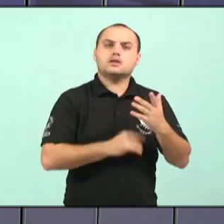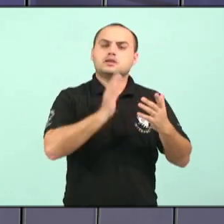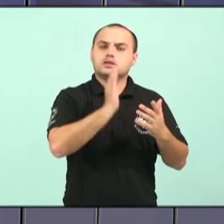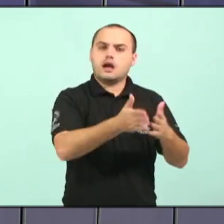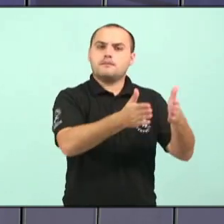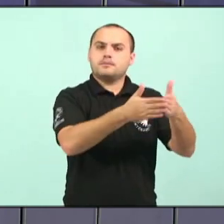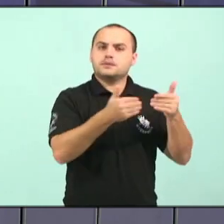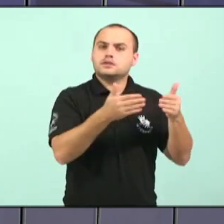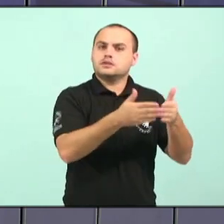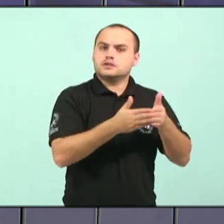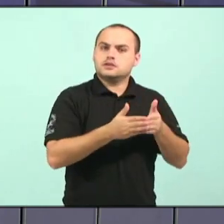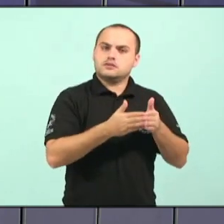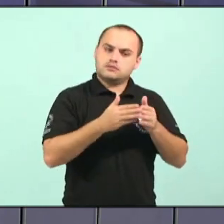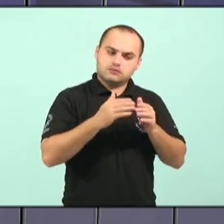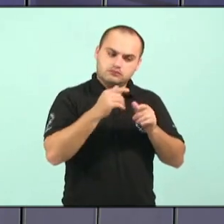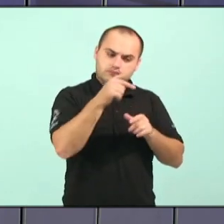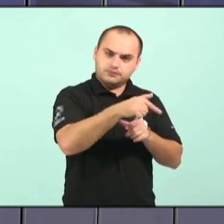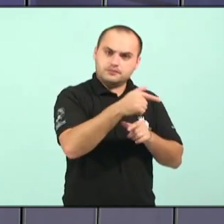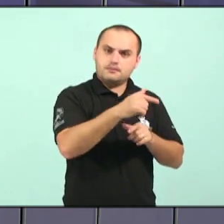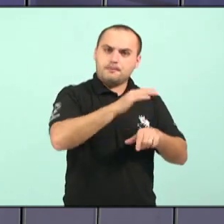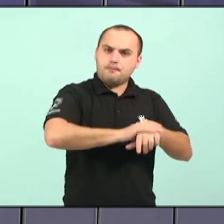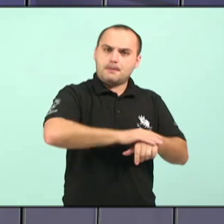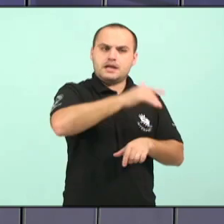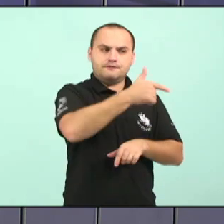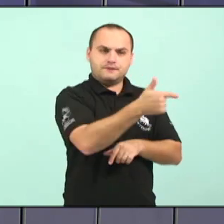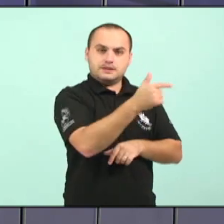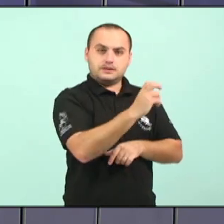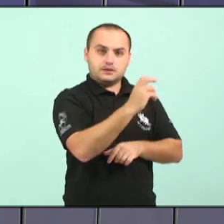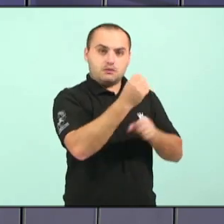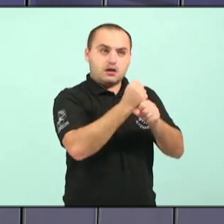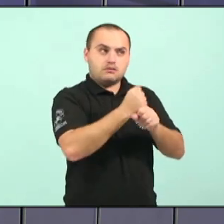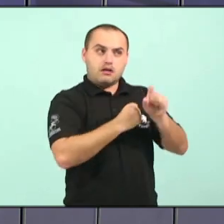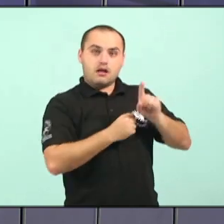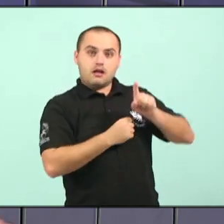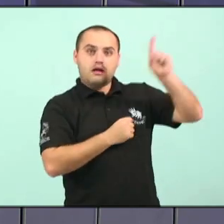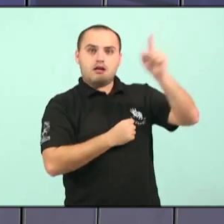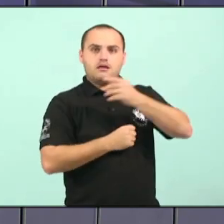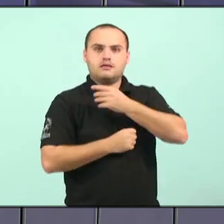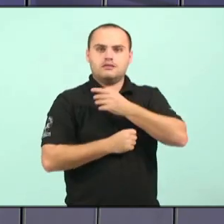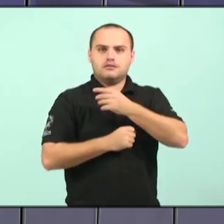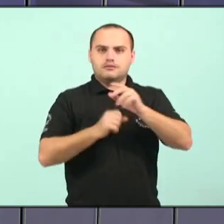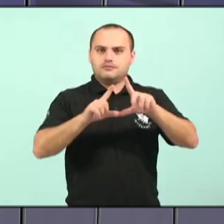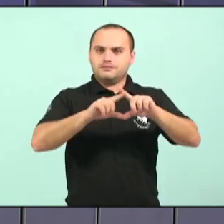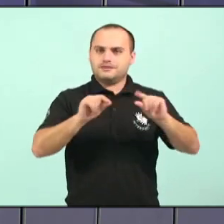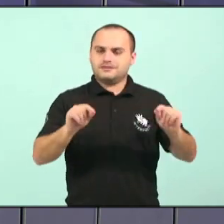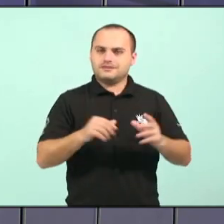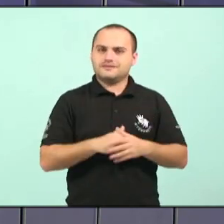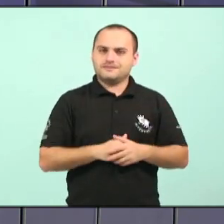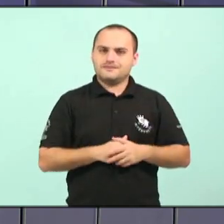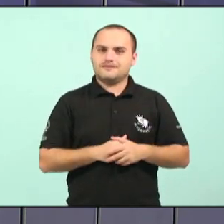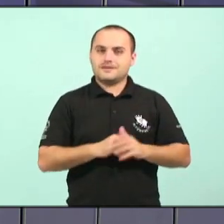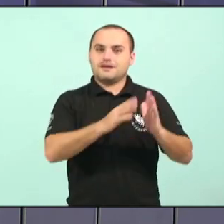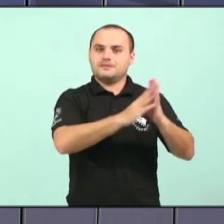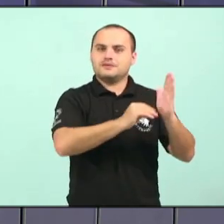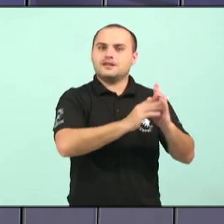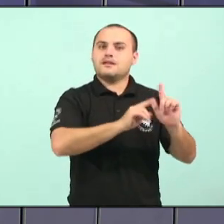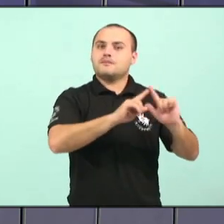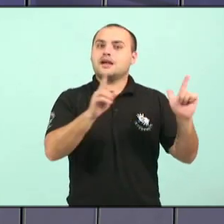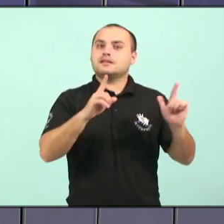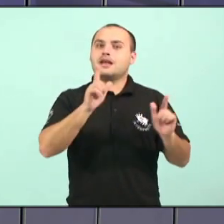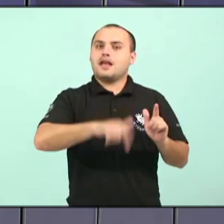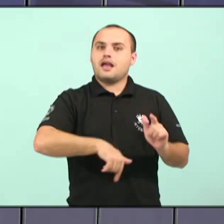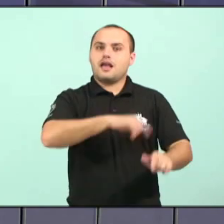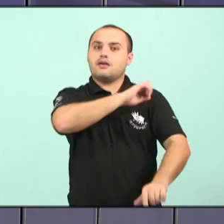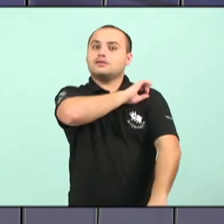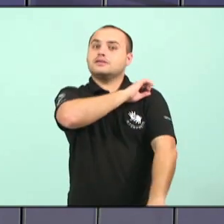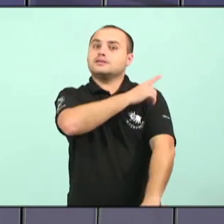solicitaram a prorrogação desse contrato de arrendamento por mais de 25 anos lá em Brasília. Então, é um modelo interessante. A discussão é com relação à privatização da